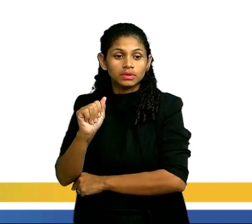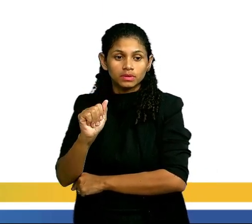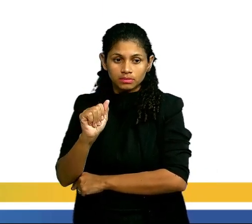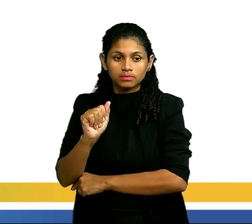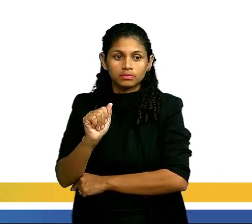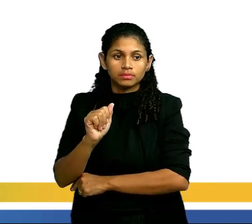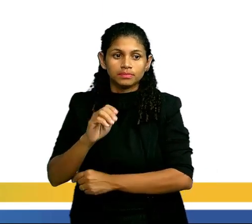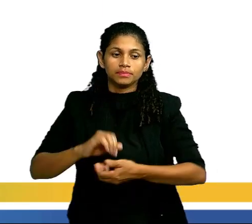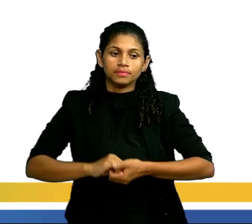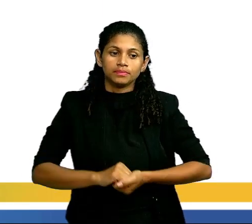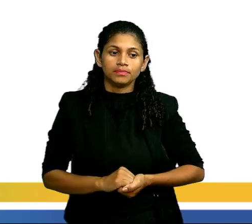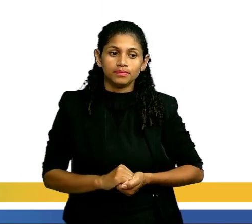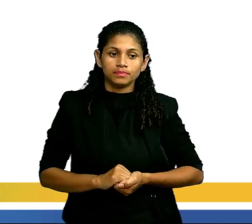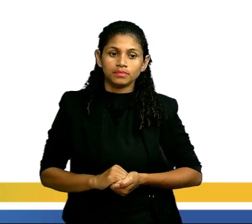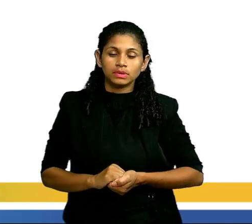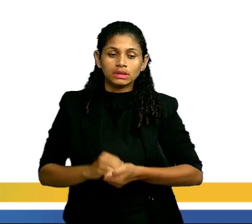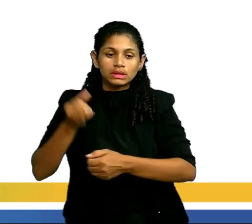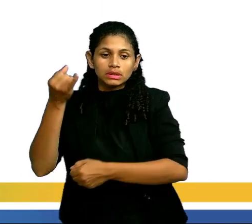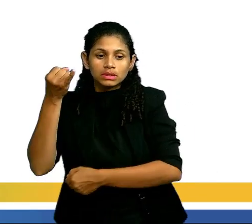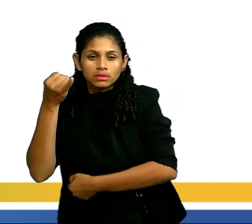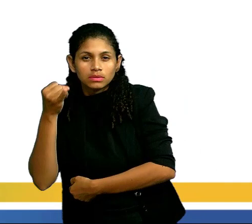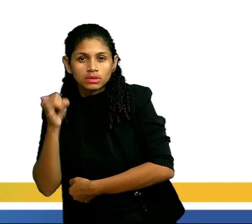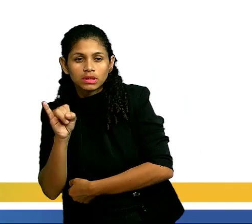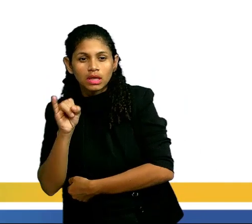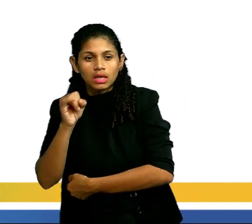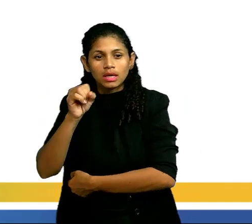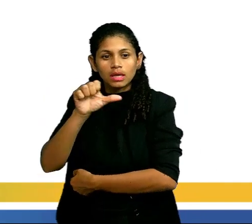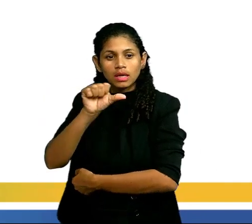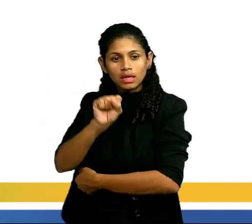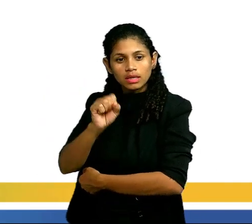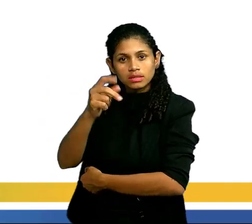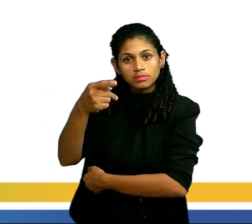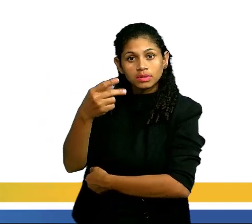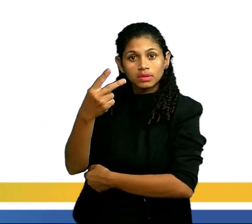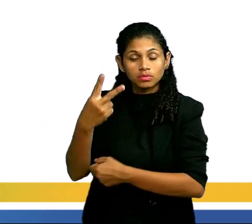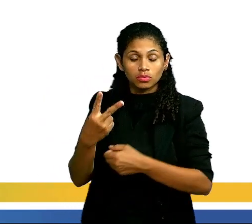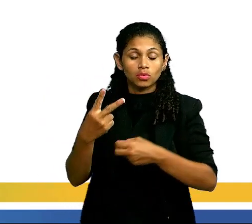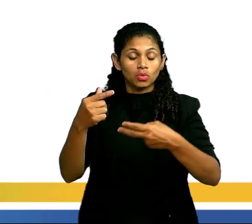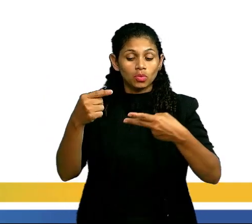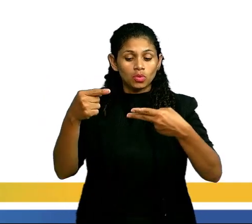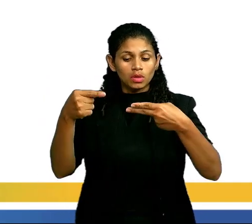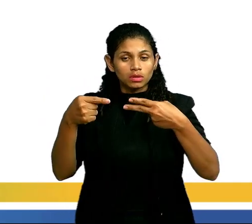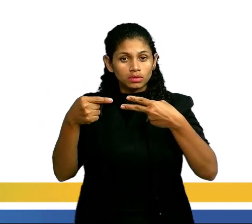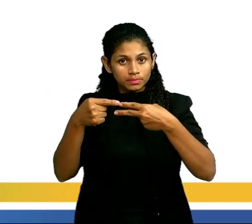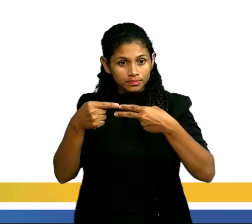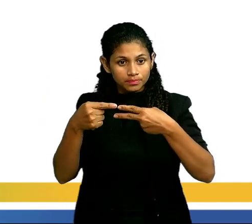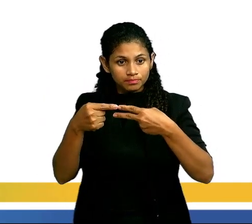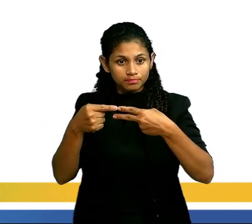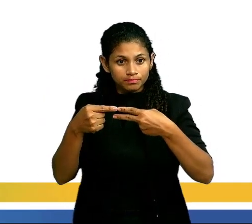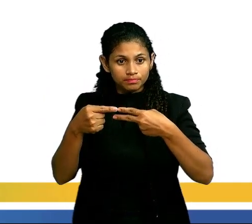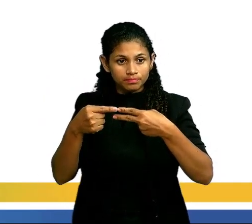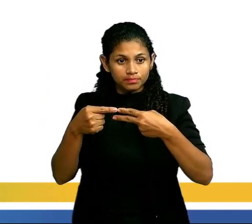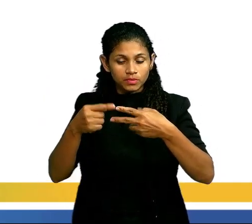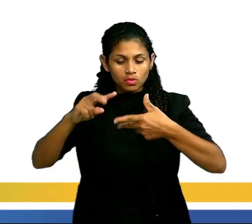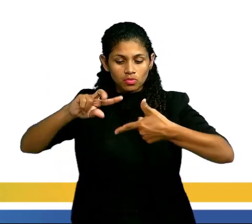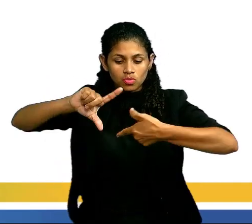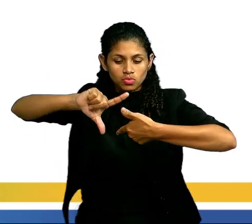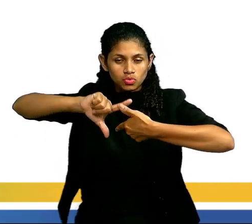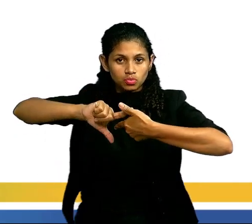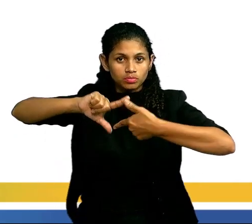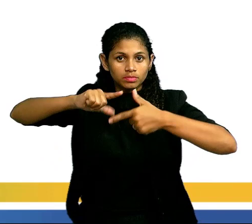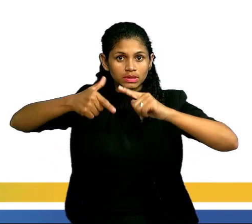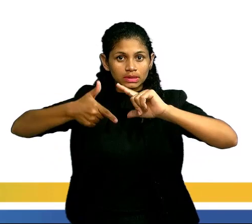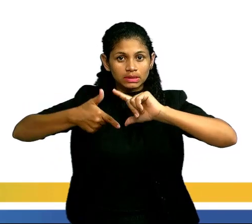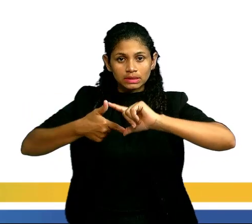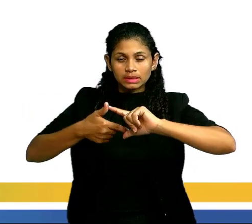109,5 graus. Já se esse carbono ele é um carbono sp2, esse carbono ele vai ter uma geometria trigonal plana.